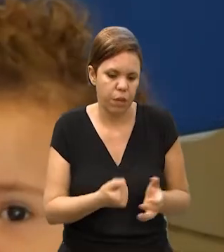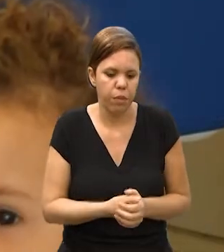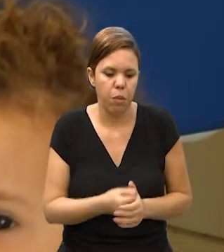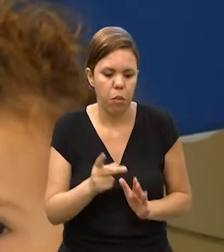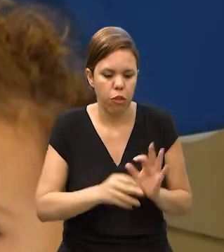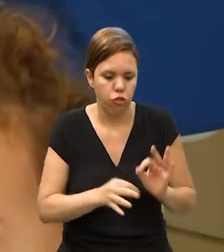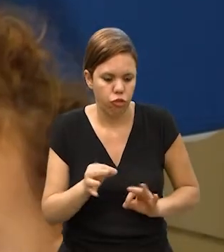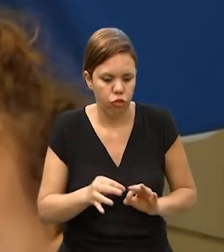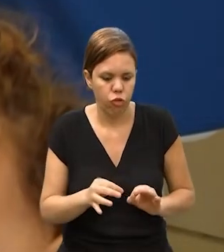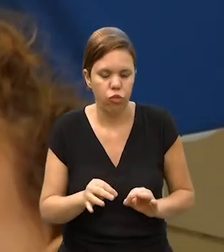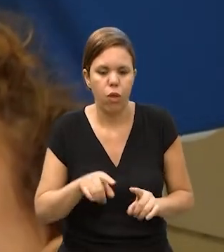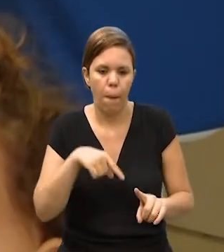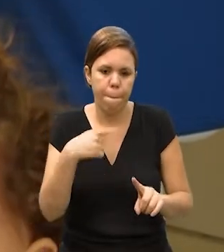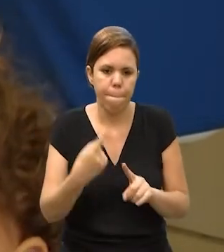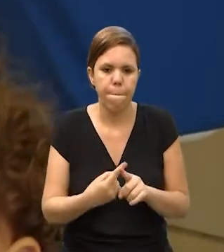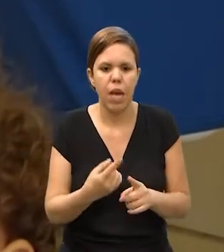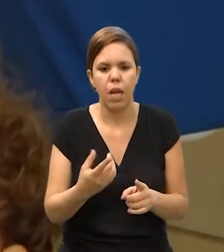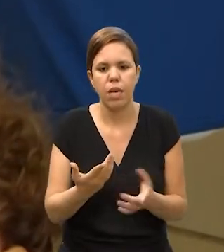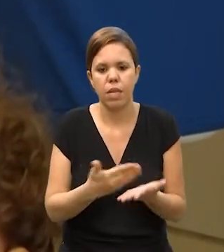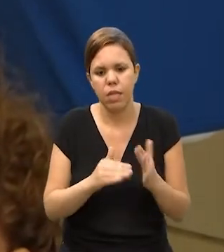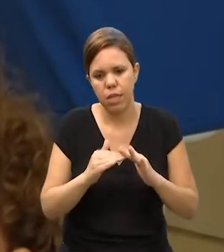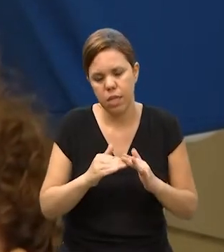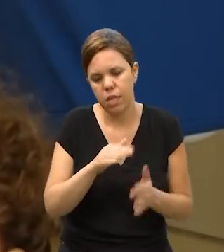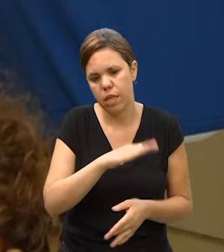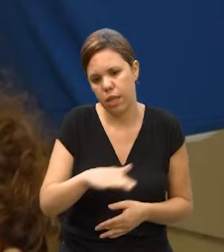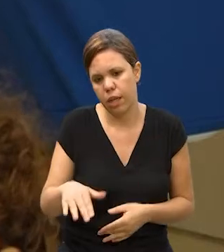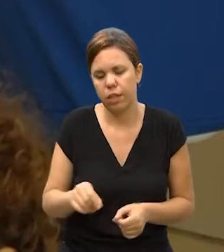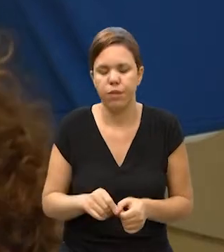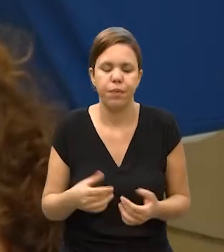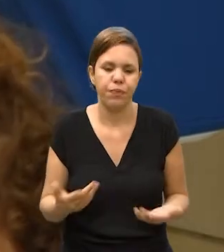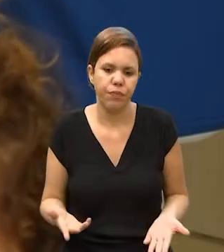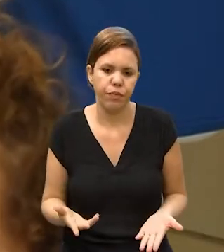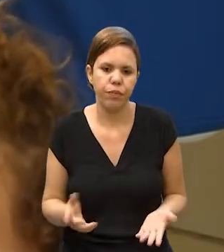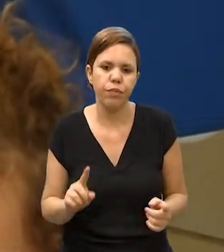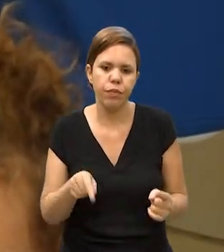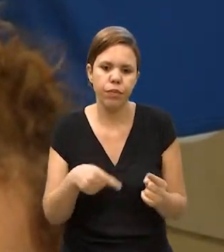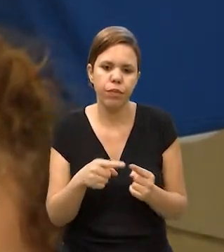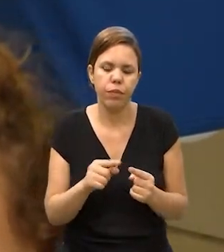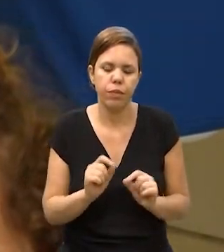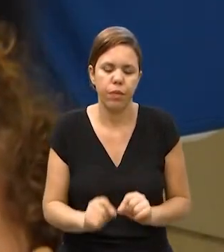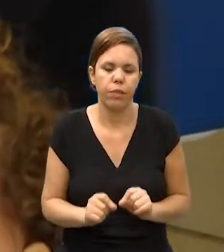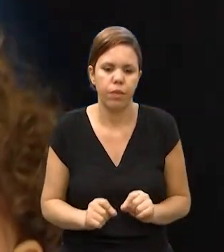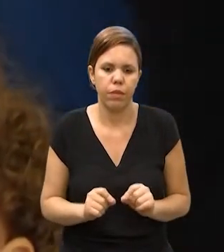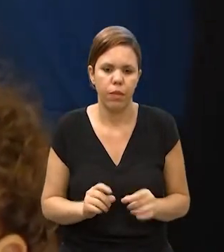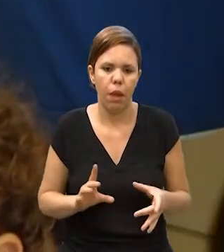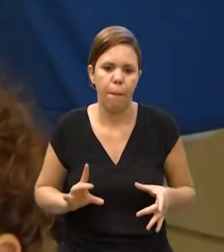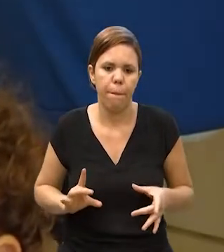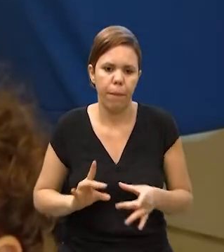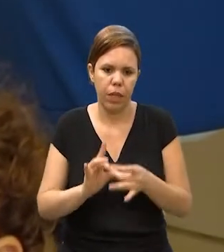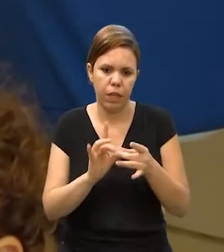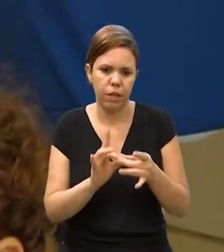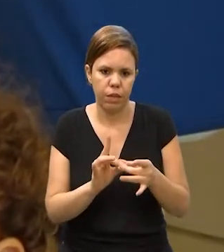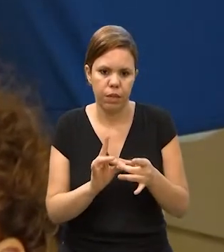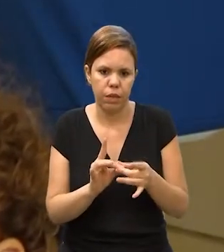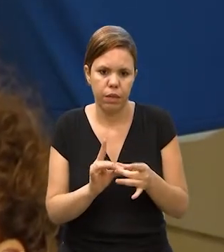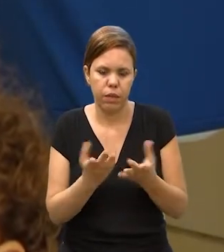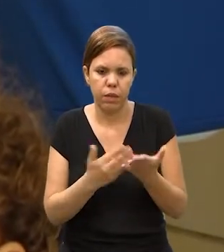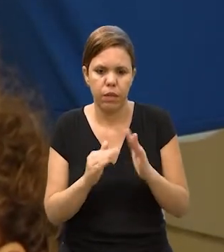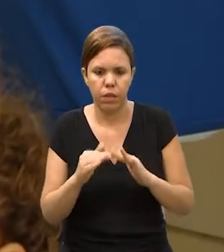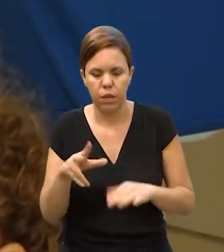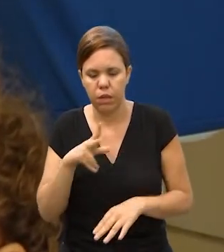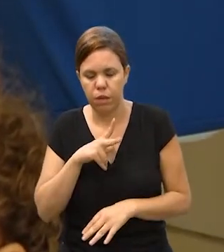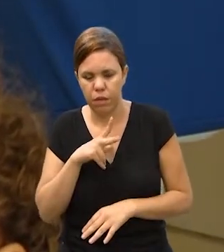o projeto Mais Creche. O que é esse projeto? Ele visava parcerias entre